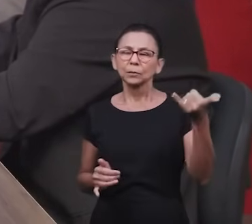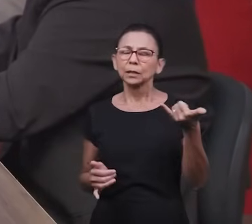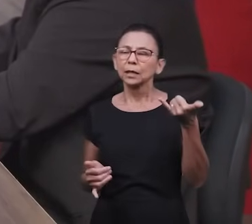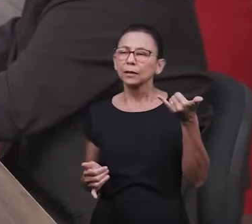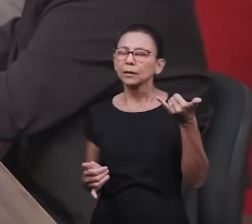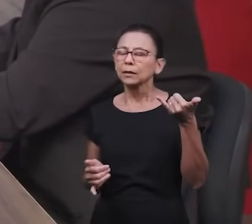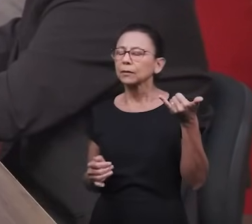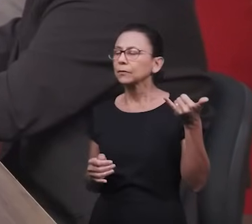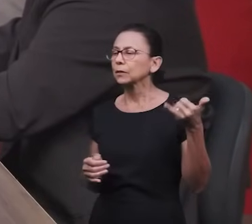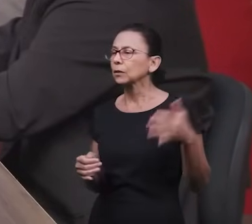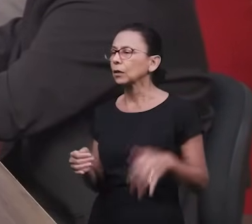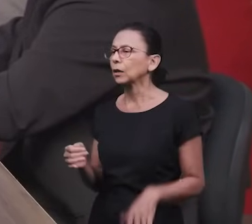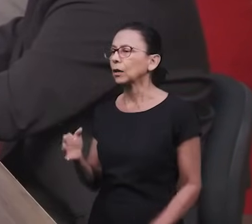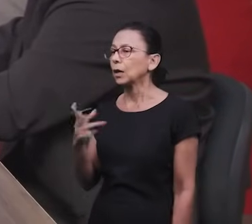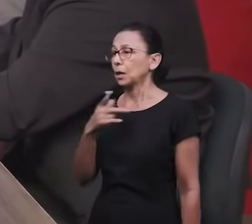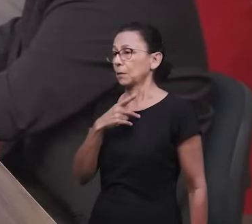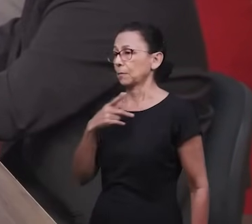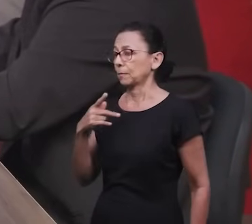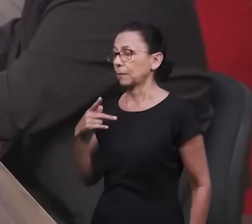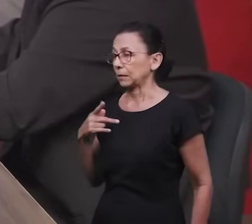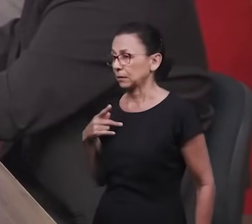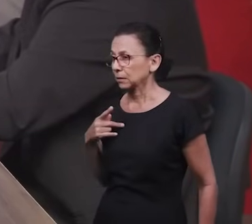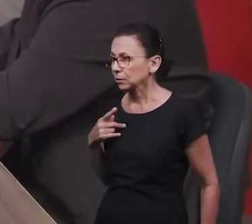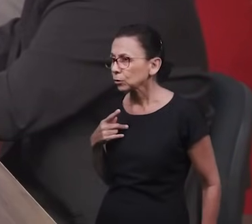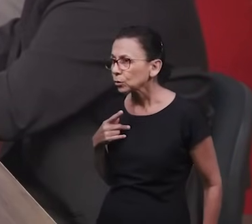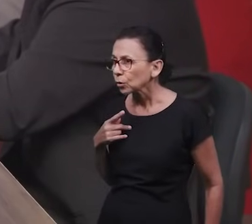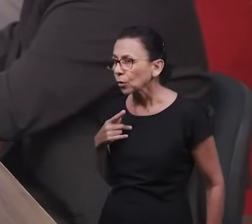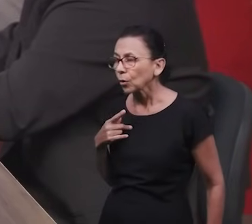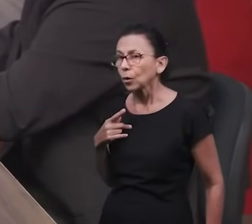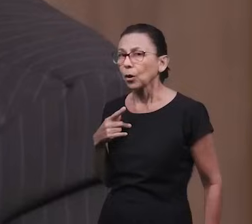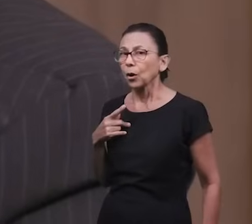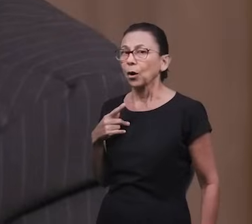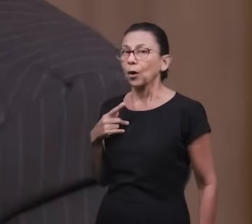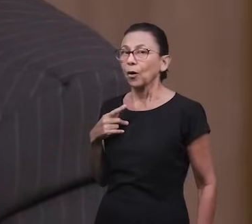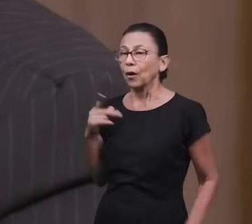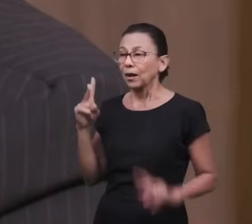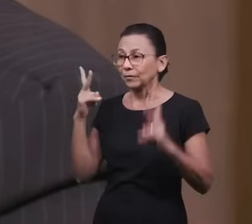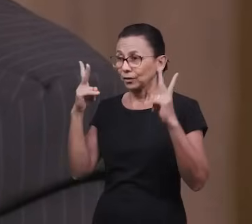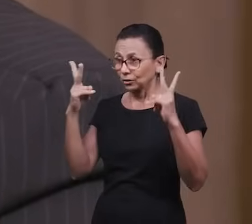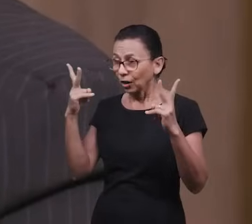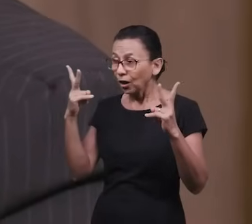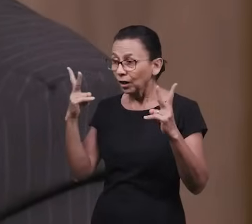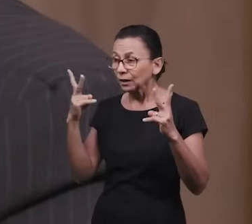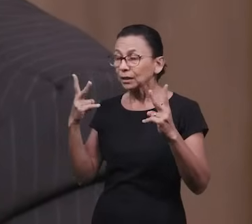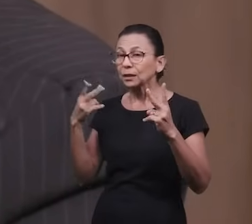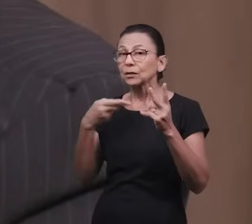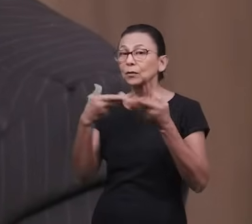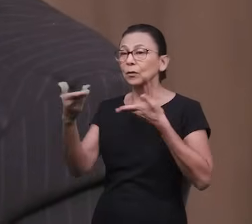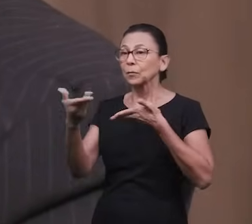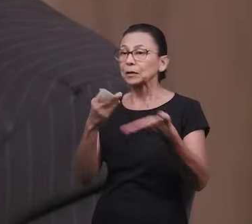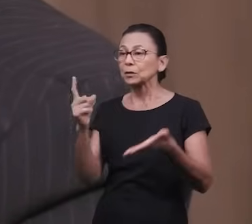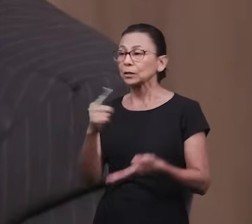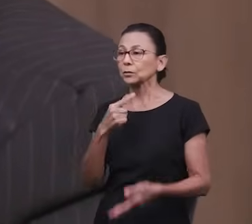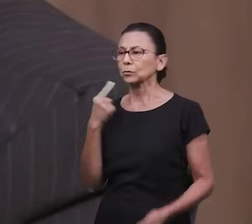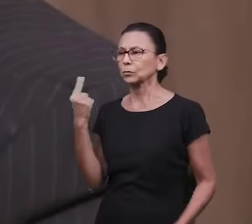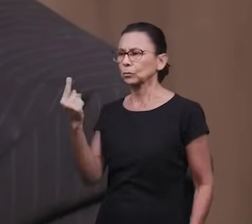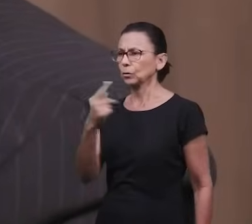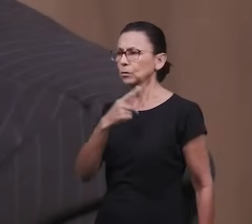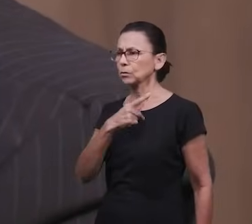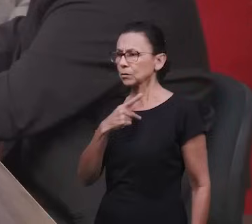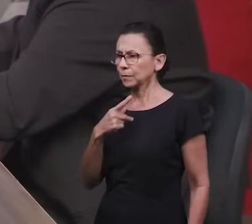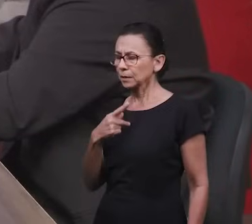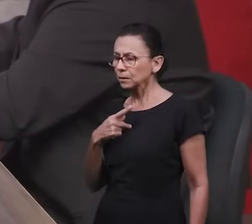ela encerrou a ligação, dizendo assim, pastor, compartilha com todos os pastores do 0800. Graças a